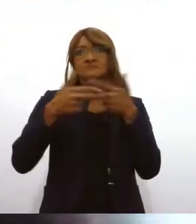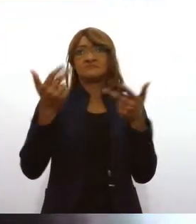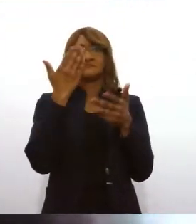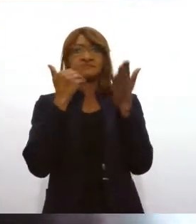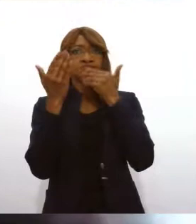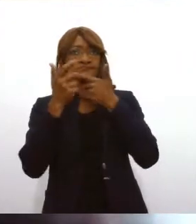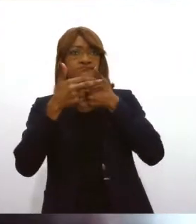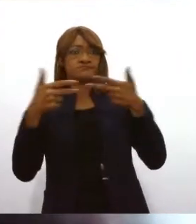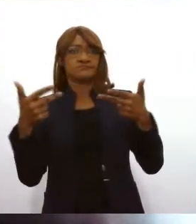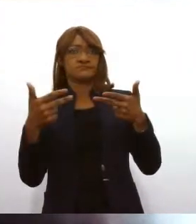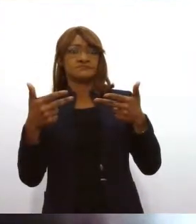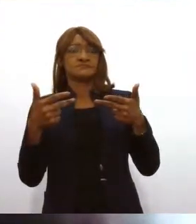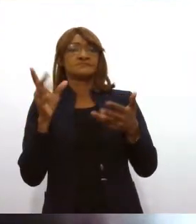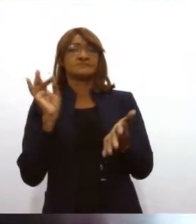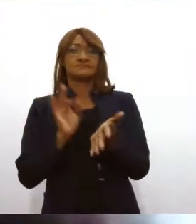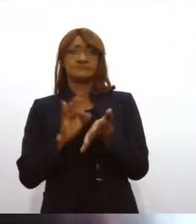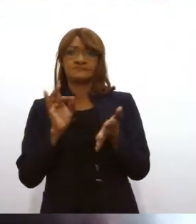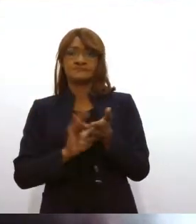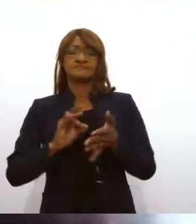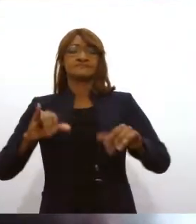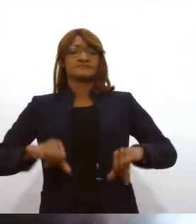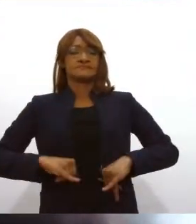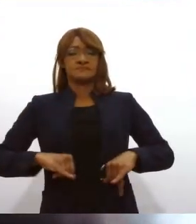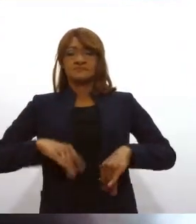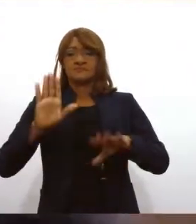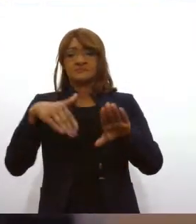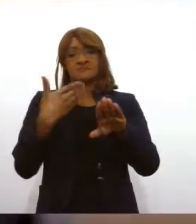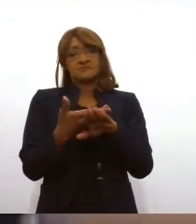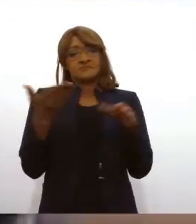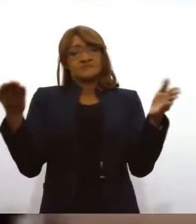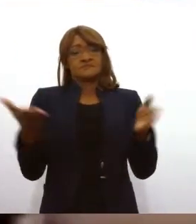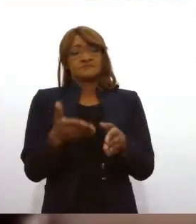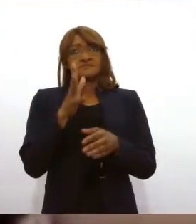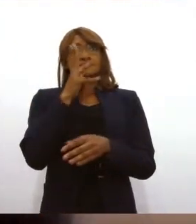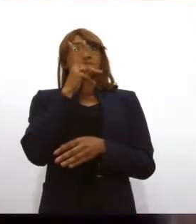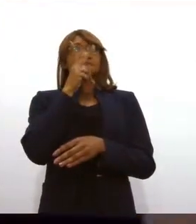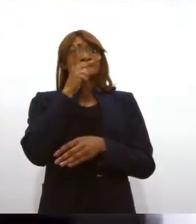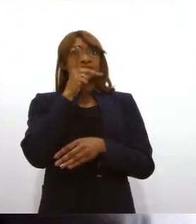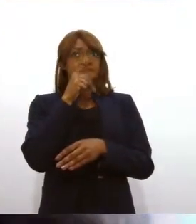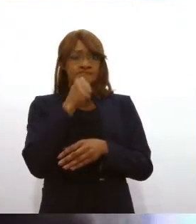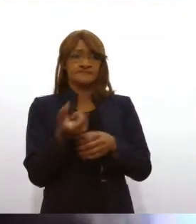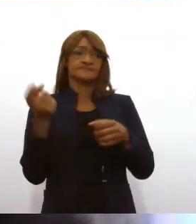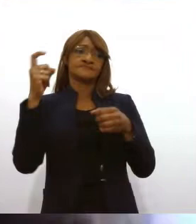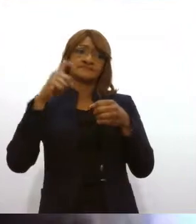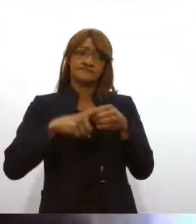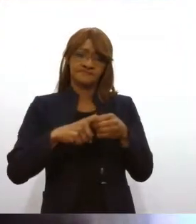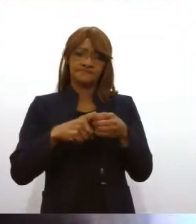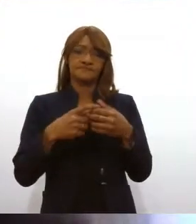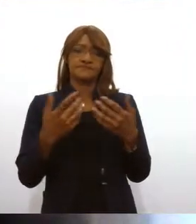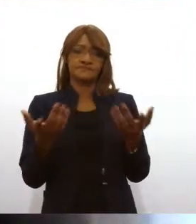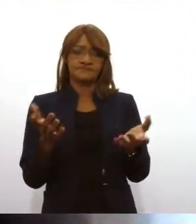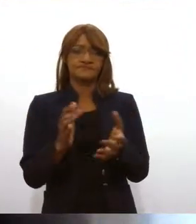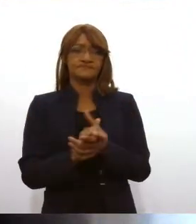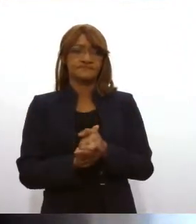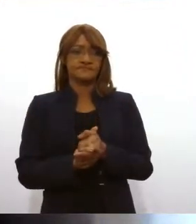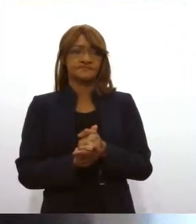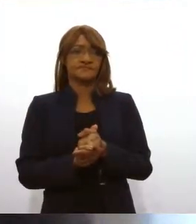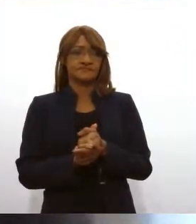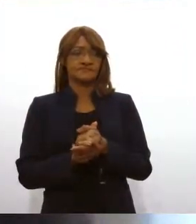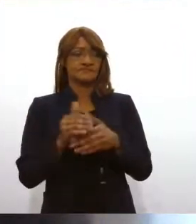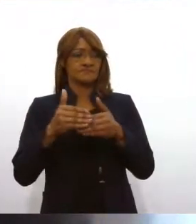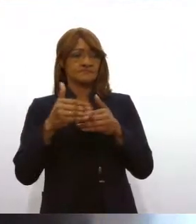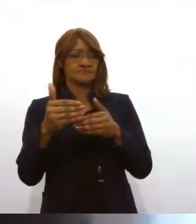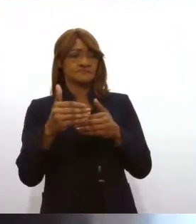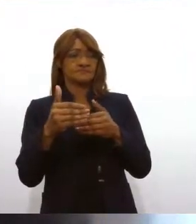que sofreu e ainda está sofrendo muito e ainda vai demorar um pouco. Aí já entrando um pouco no outro, provavelmente na sua outra pergunta, mas